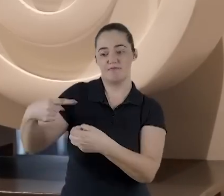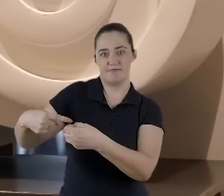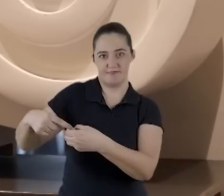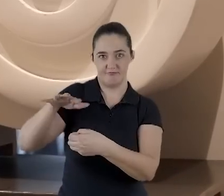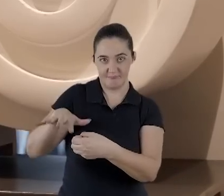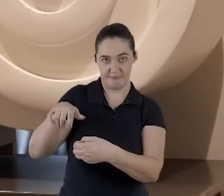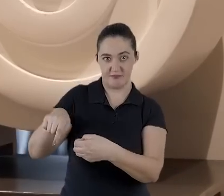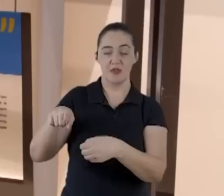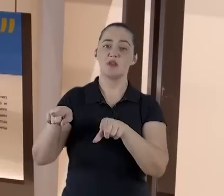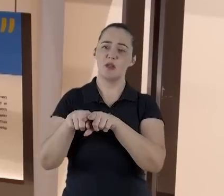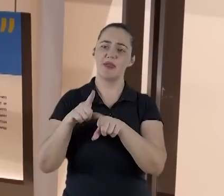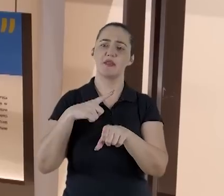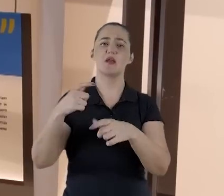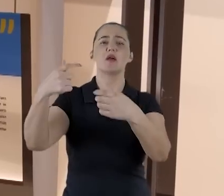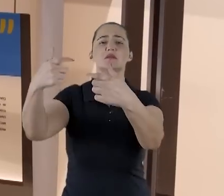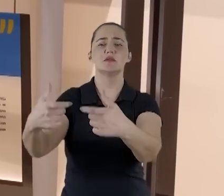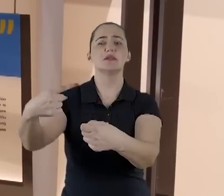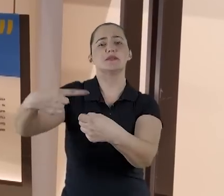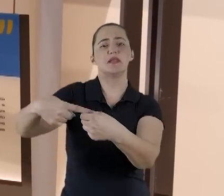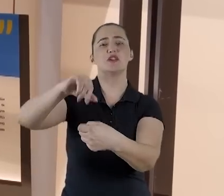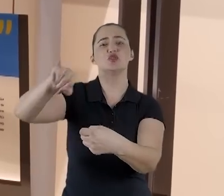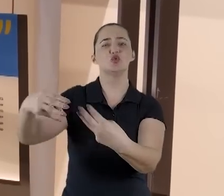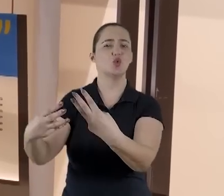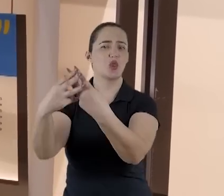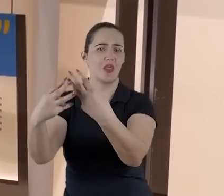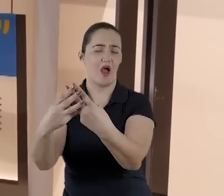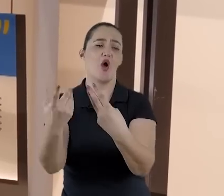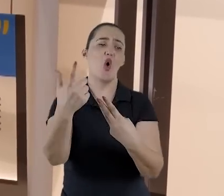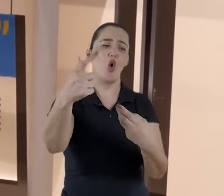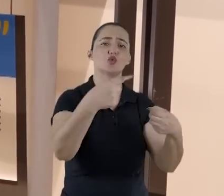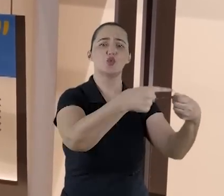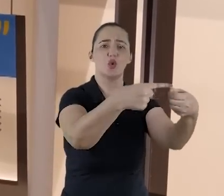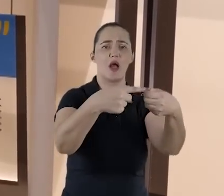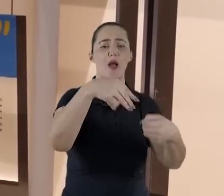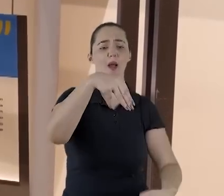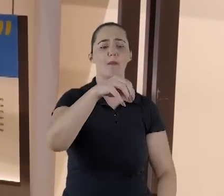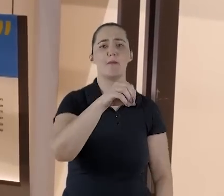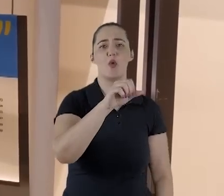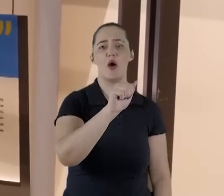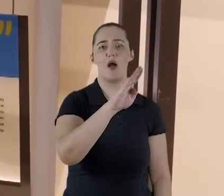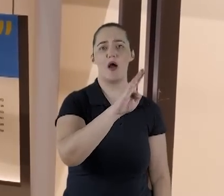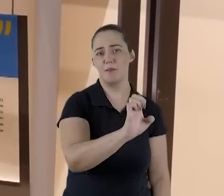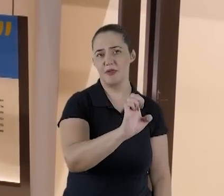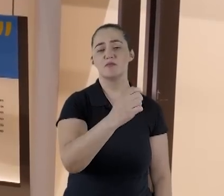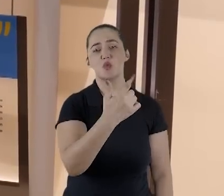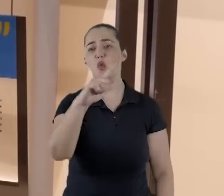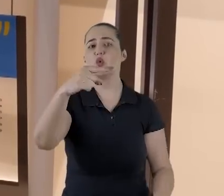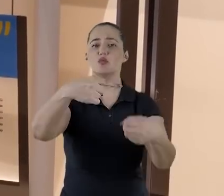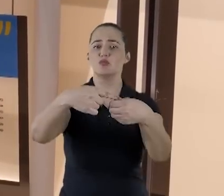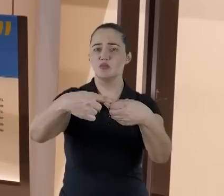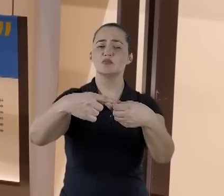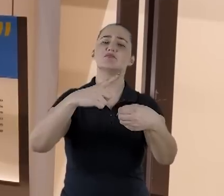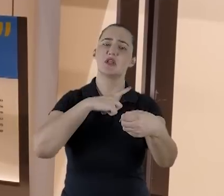de Megido. Ele foi encontrado também no reino de Judá e também em outros reinos não judeus, como por exemplo Moabe e Aminon.